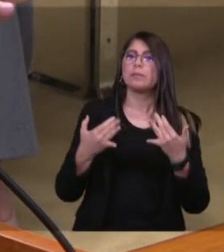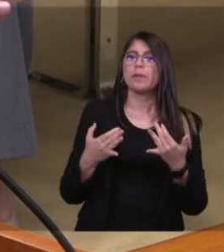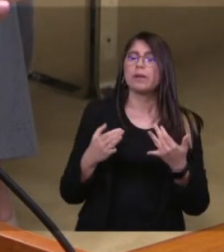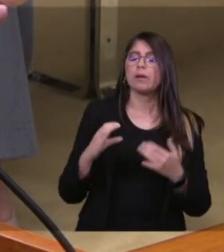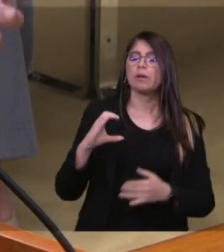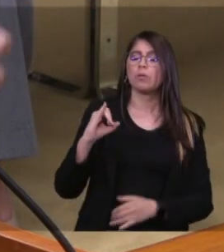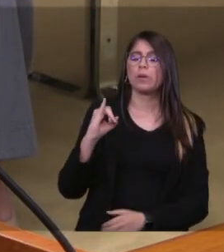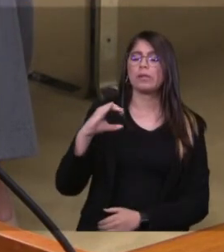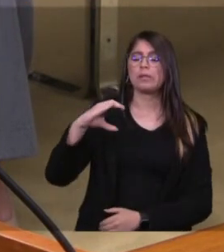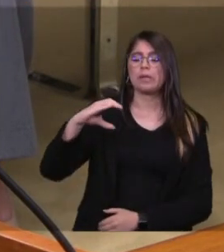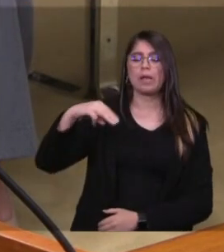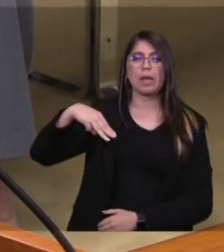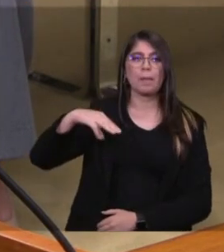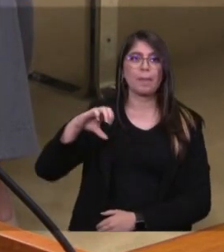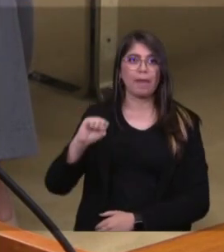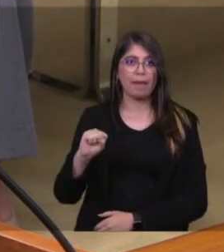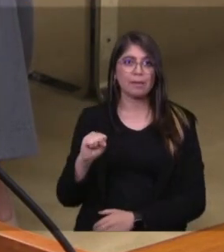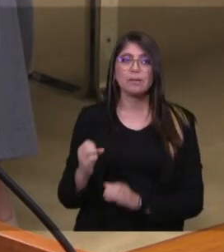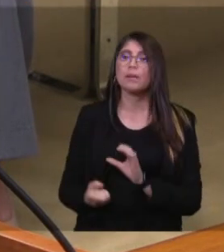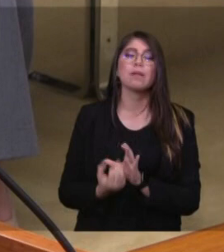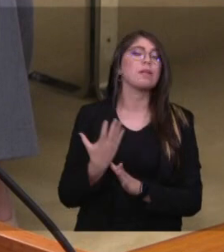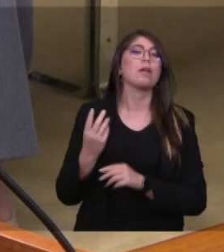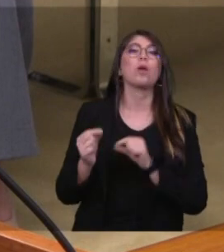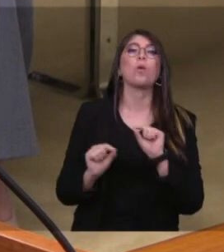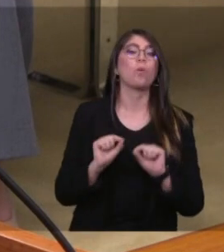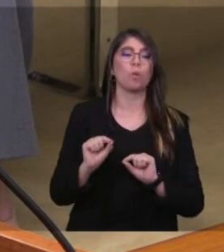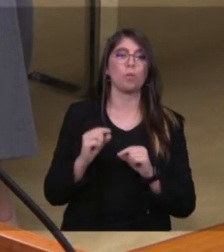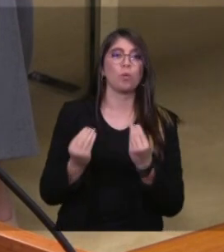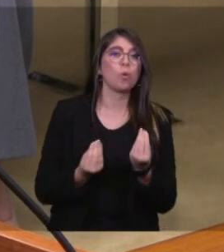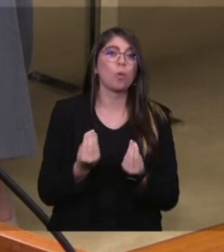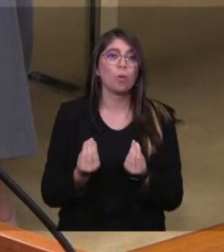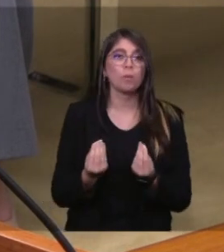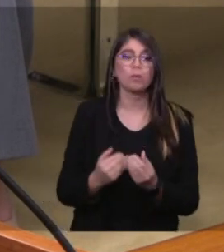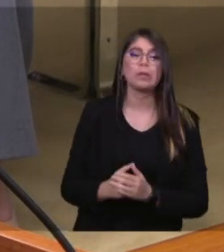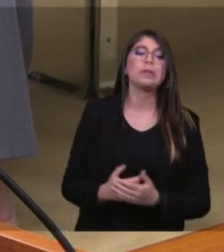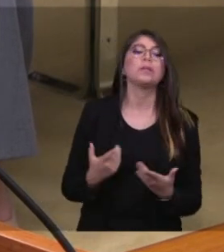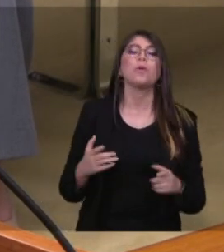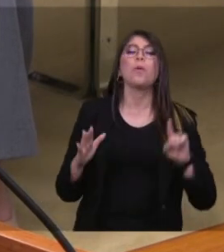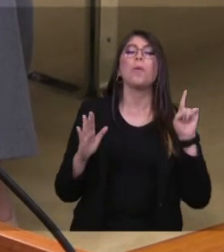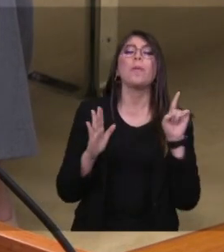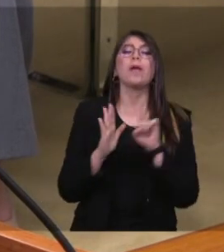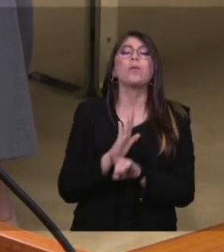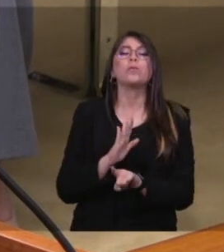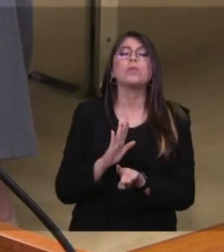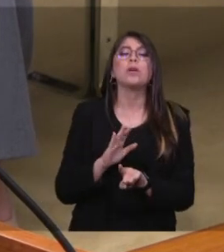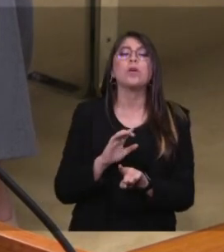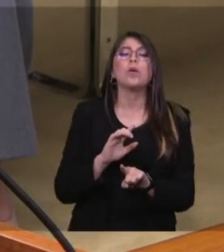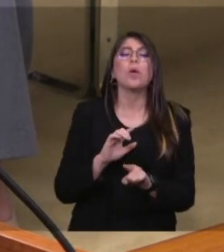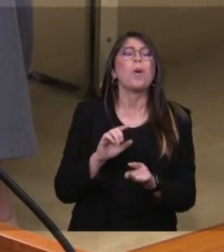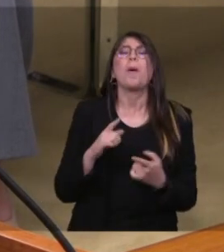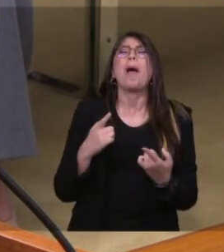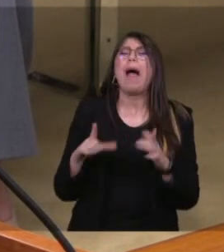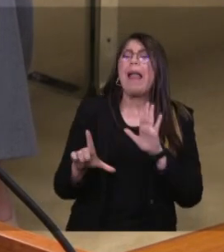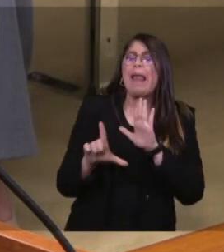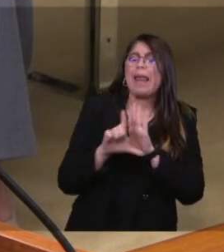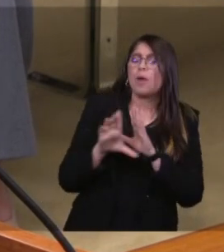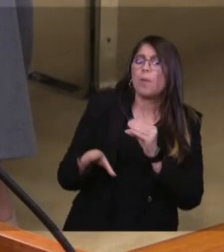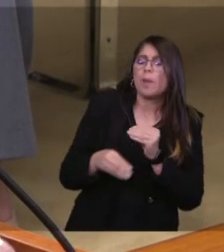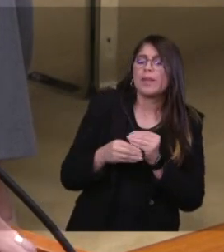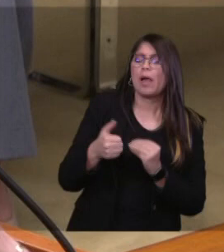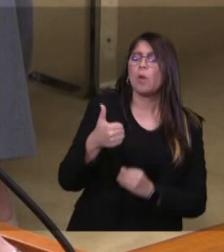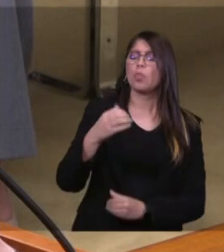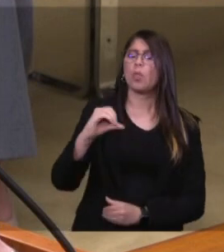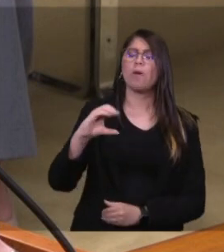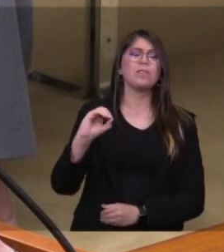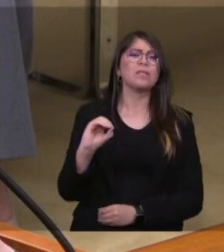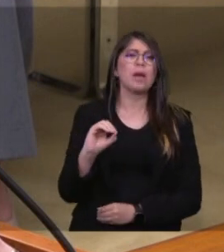ICMS. E aí, excelências, então cabe a pergunta, então para que serve então a Lei Complementar 190? A